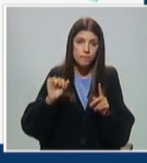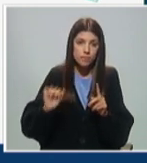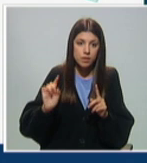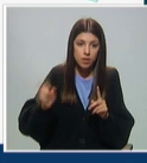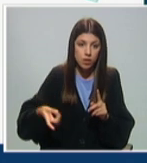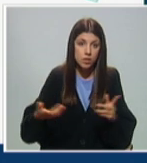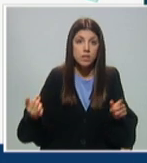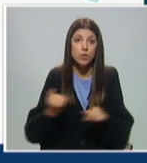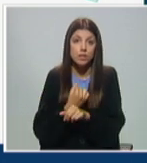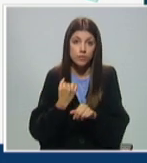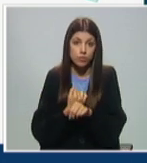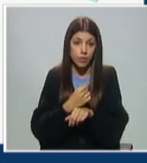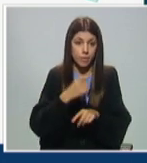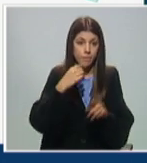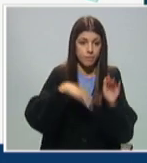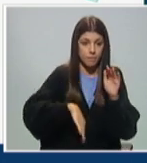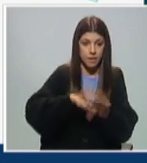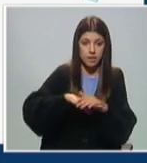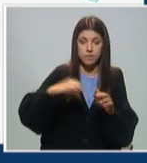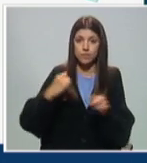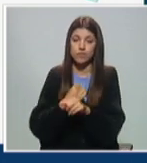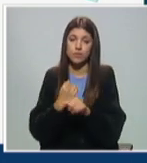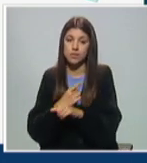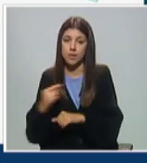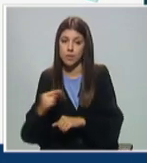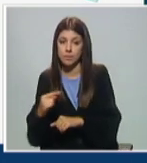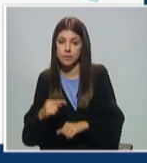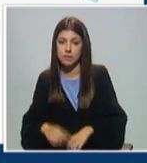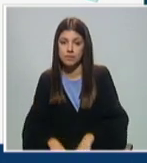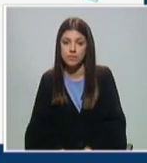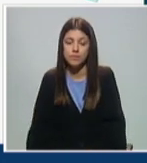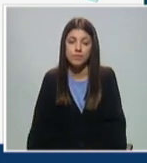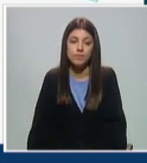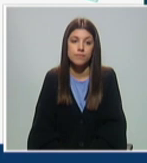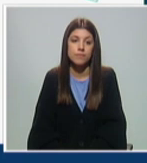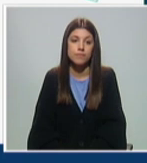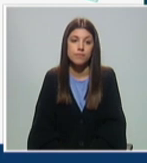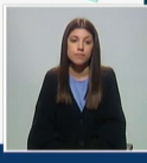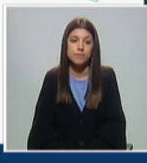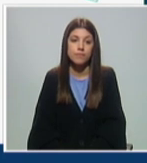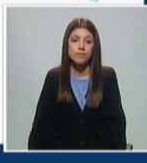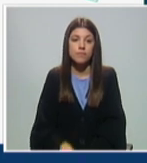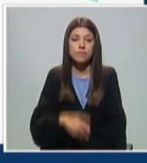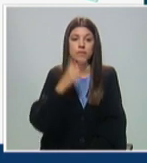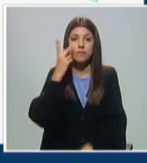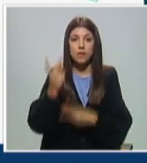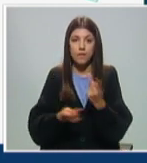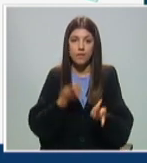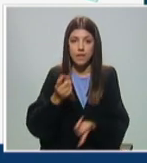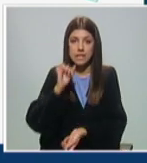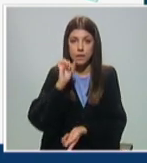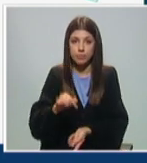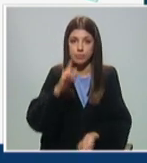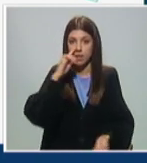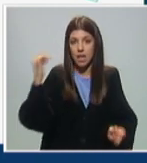mínimo. Vamos então colocar o cursor por baixo das avaliações da atividade 1,